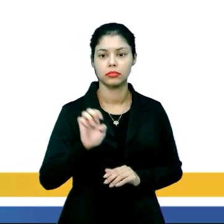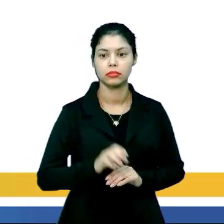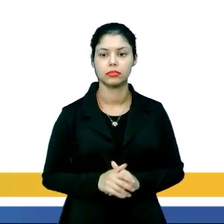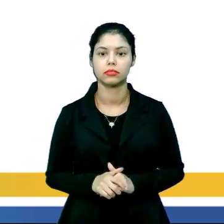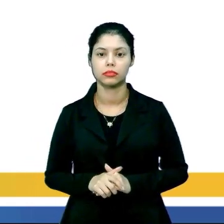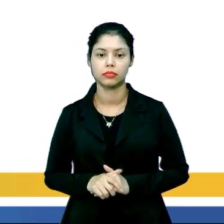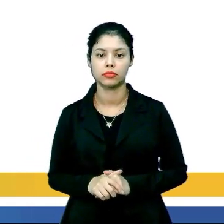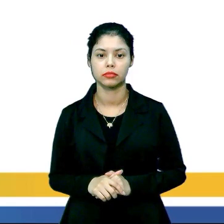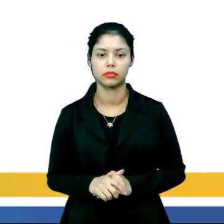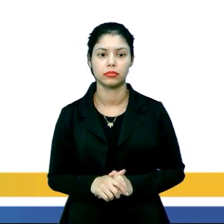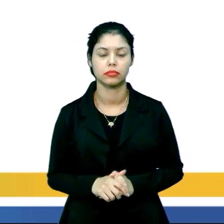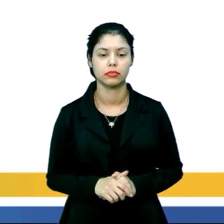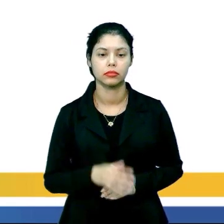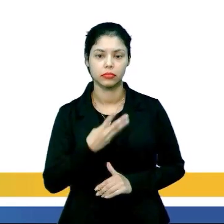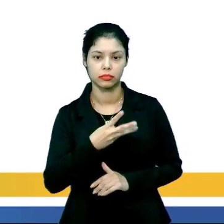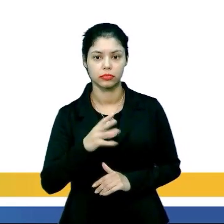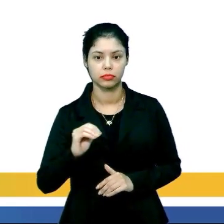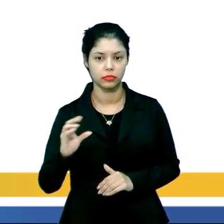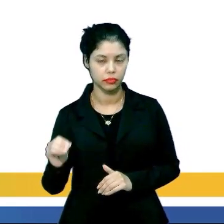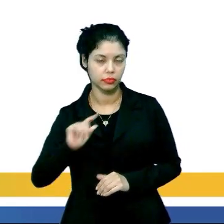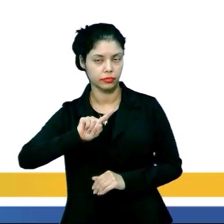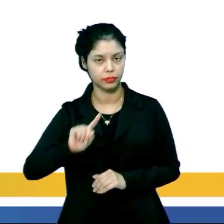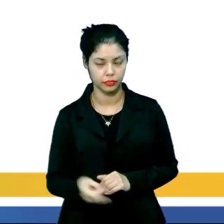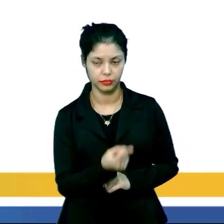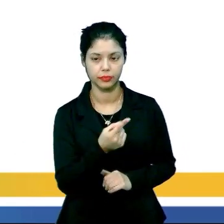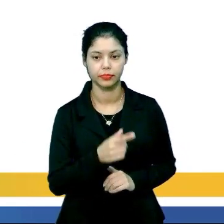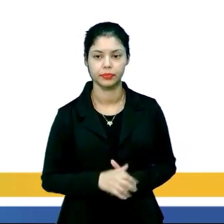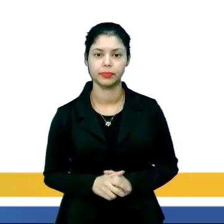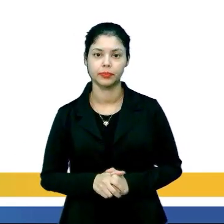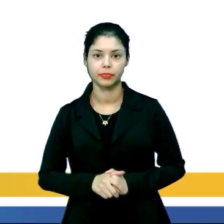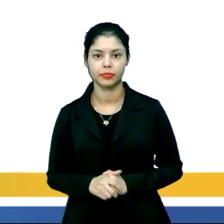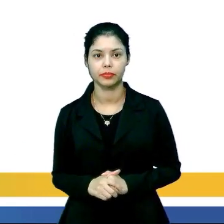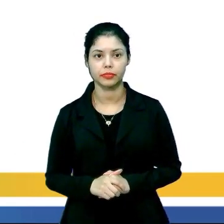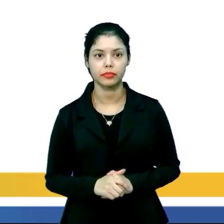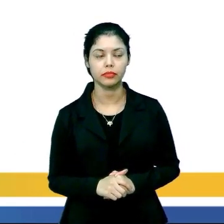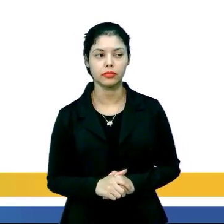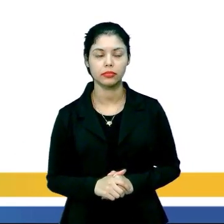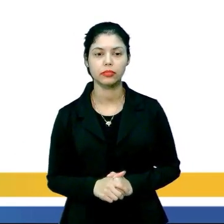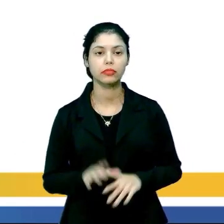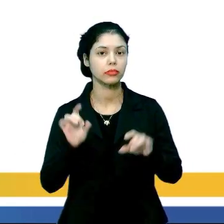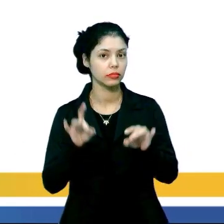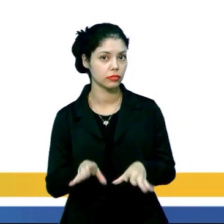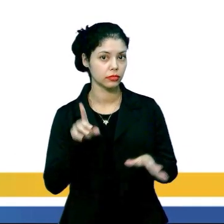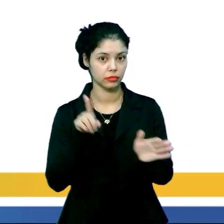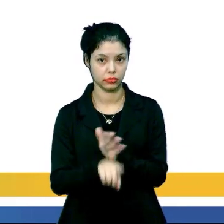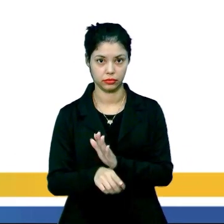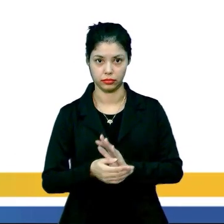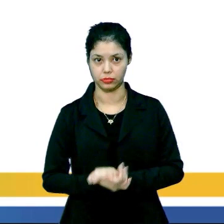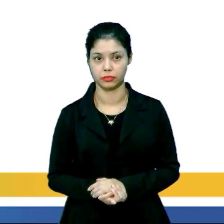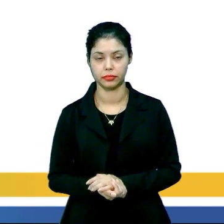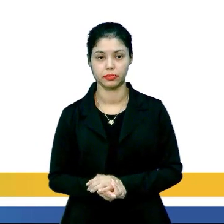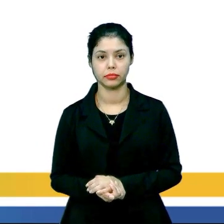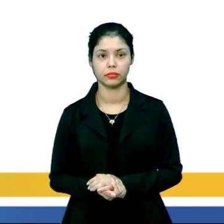correta é letra E, 400.000 moedas. Vamos para a última questão.